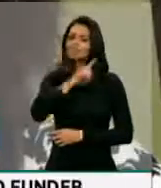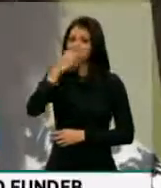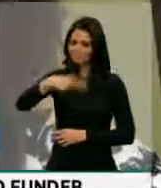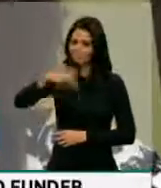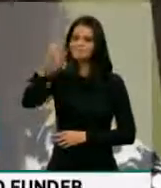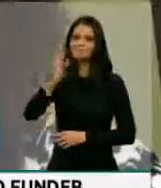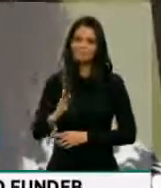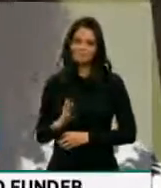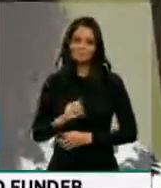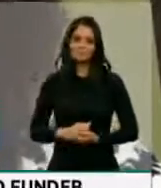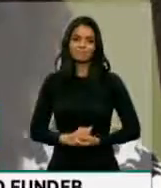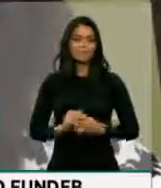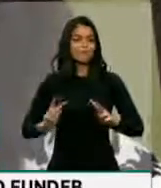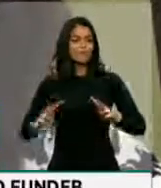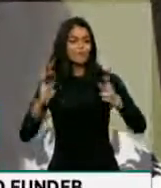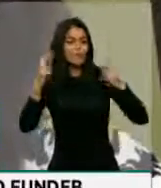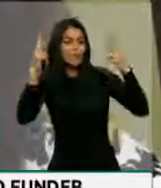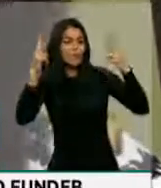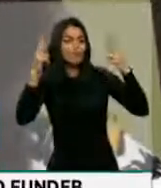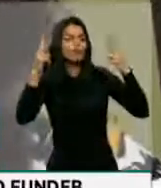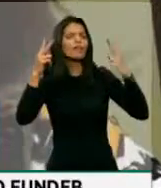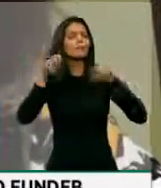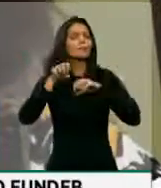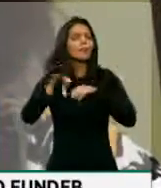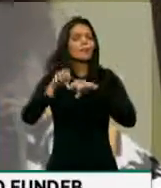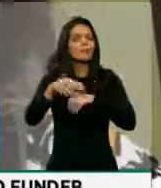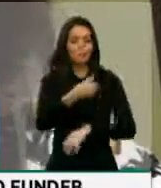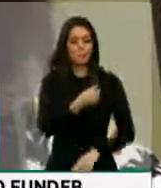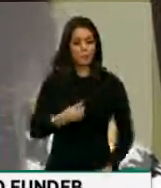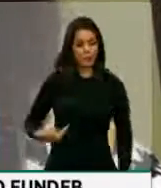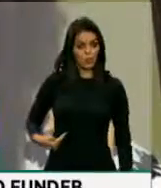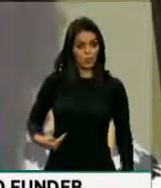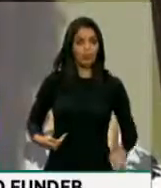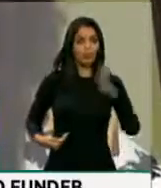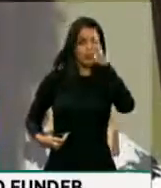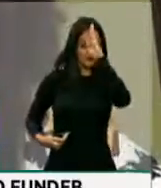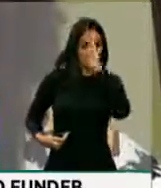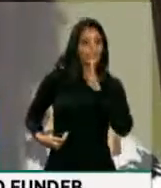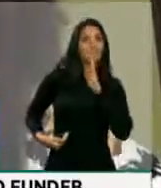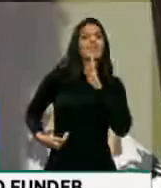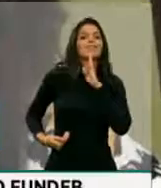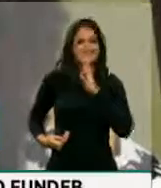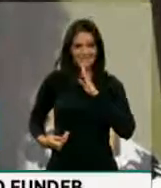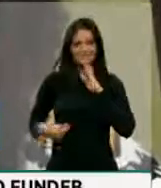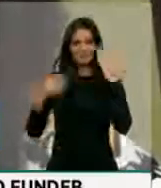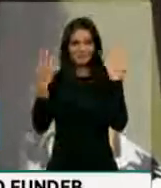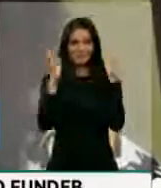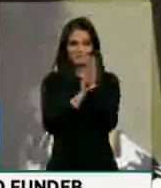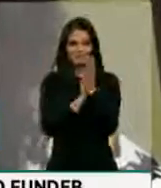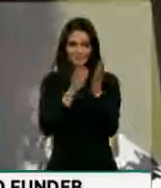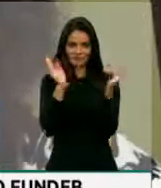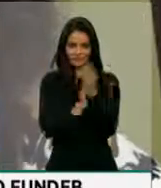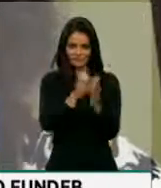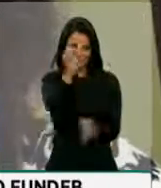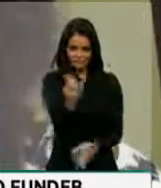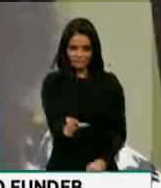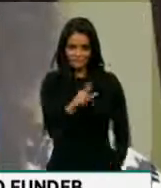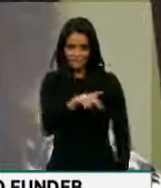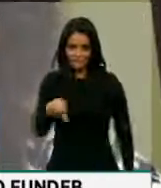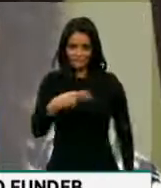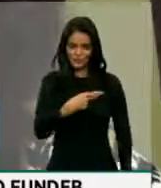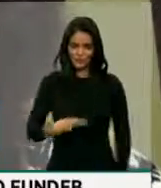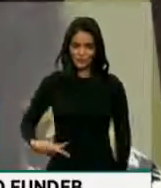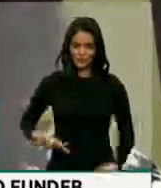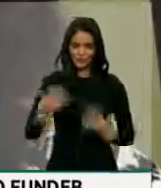Brasil, a vitória da educação pública e gratuita. Eu quero parabenizar Vossa Excelência por sua luta,